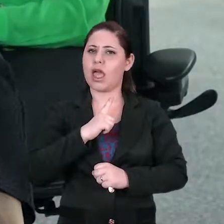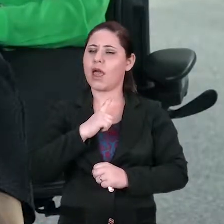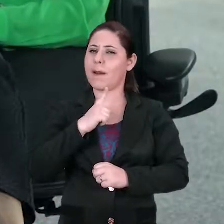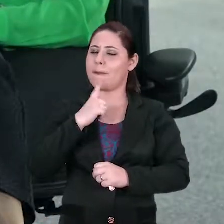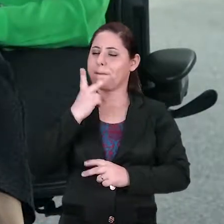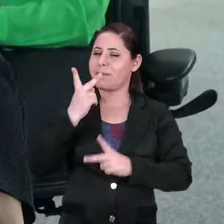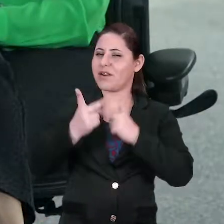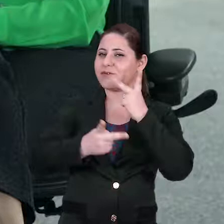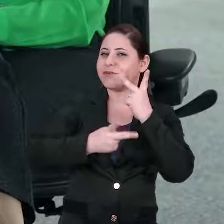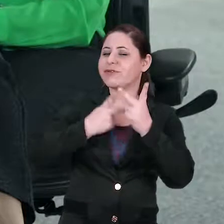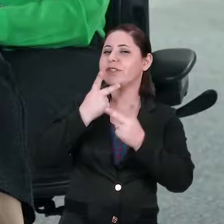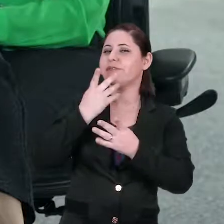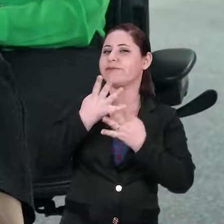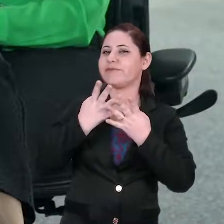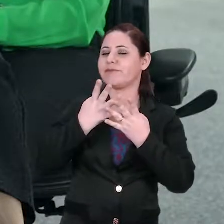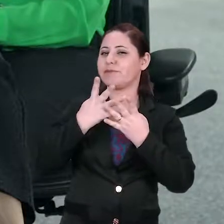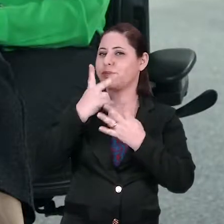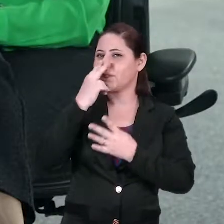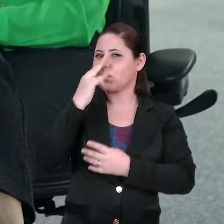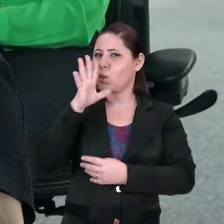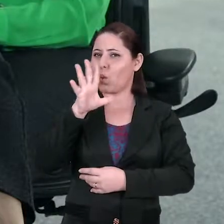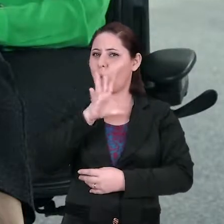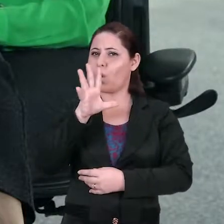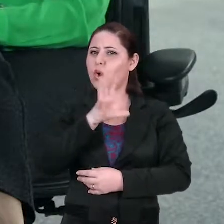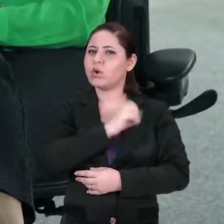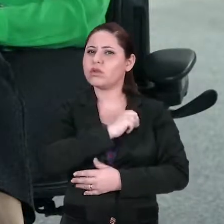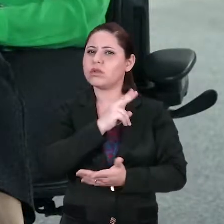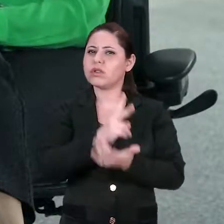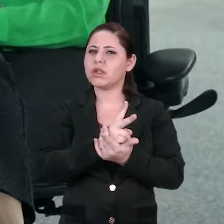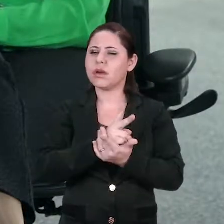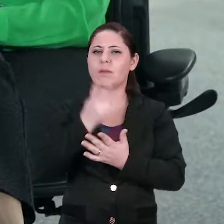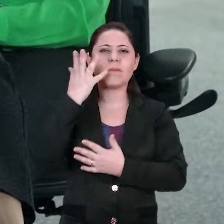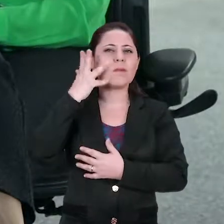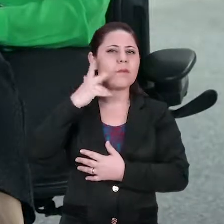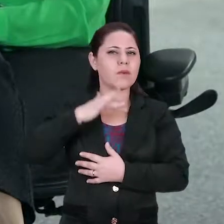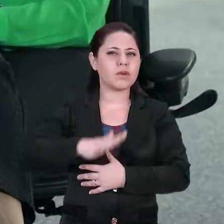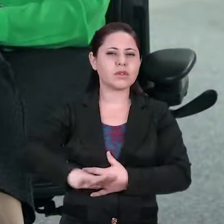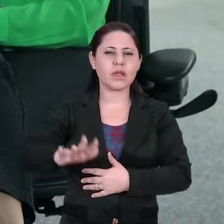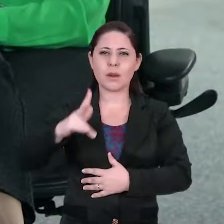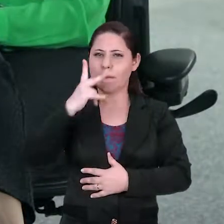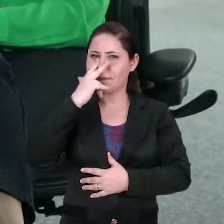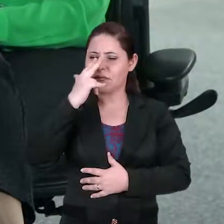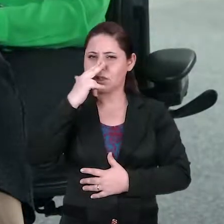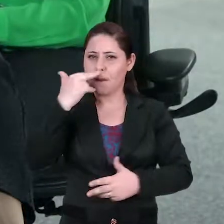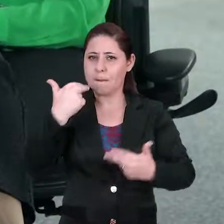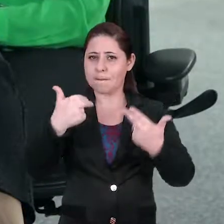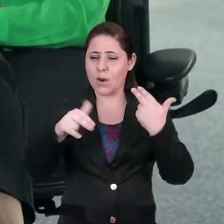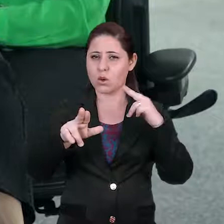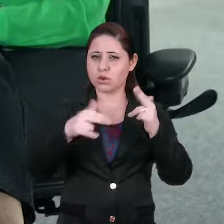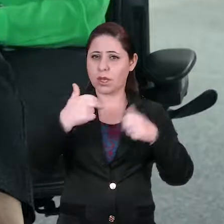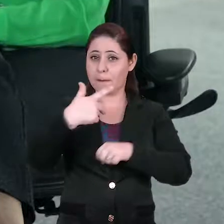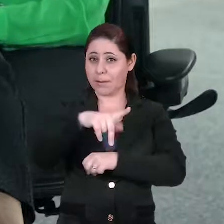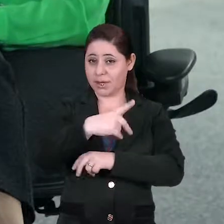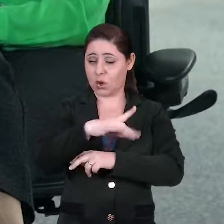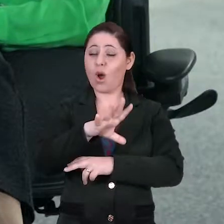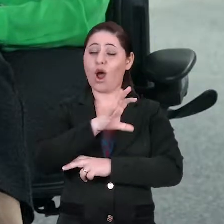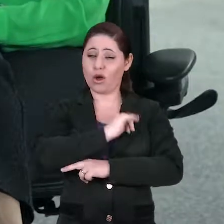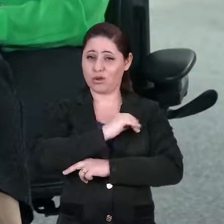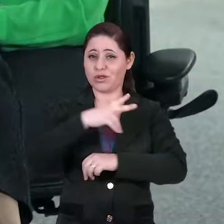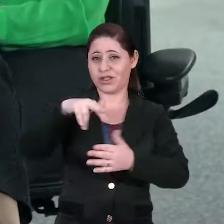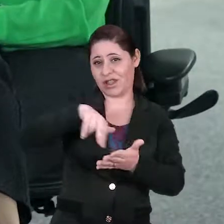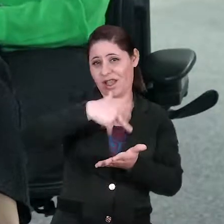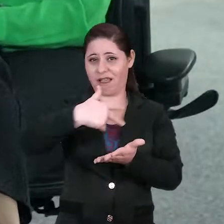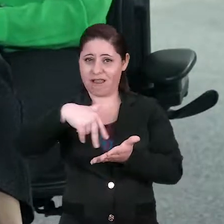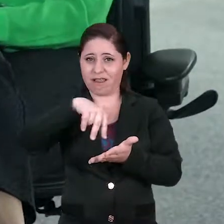uma inconfidência aqui, professora Marisa, que é seu gosto também, que já tem a ver com a sua infância, pela polca paraguaia, né? Você gosta